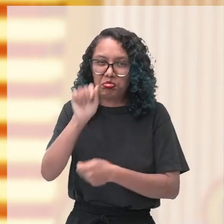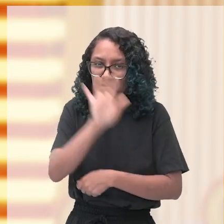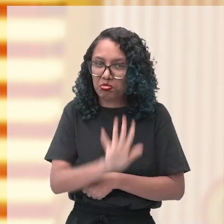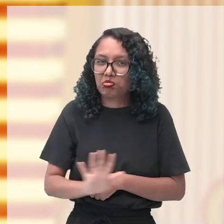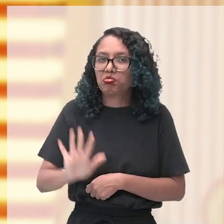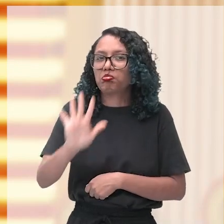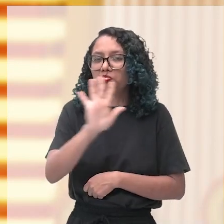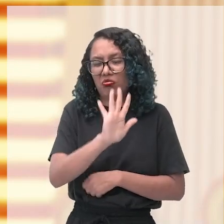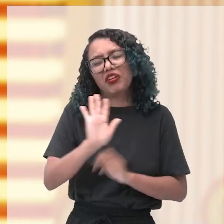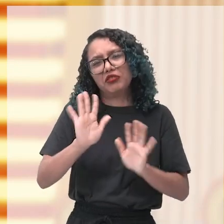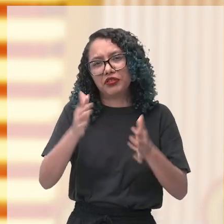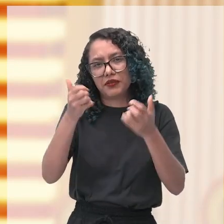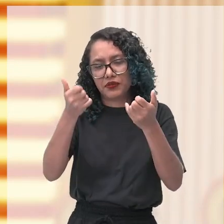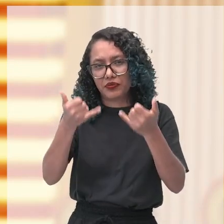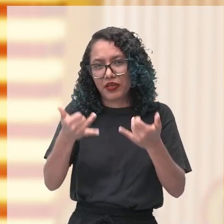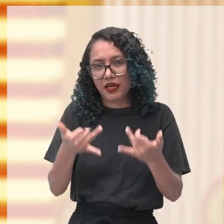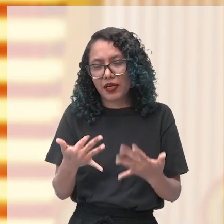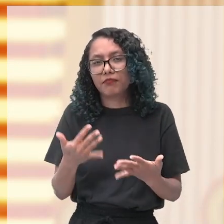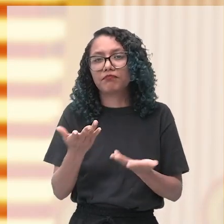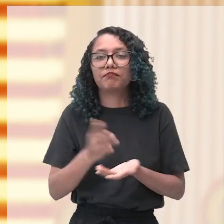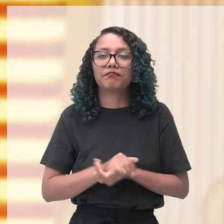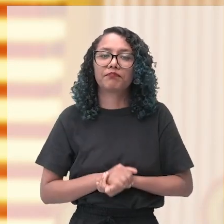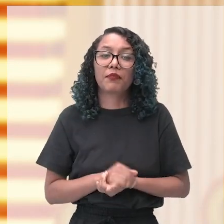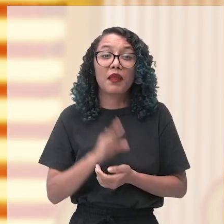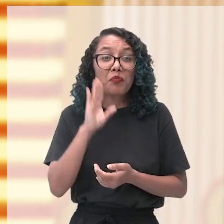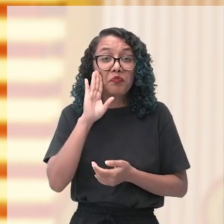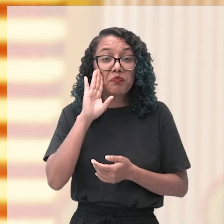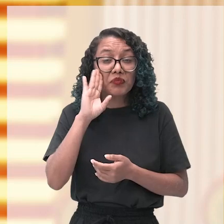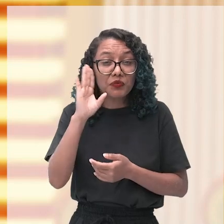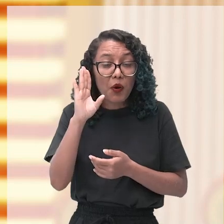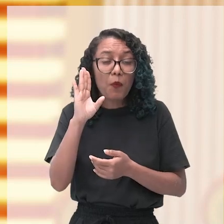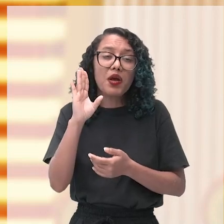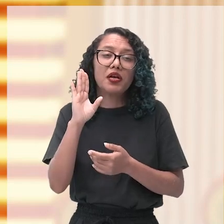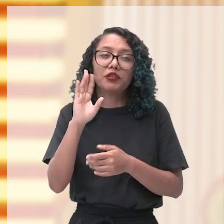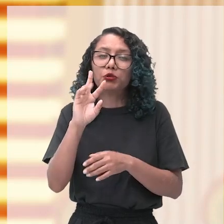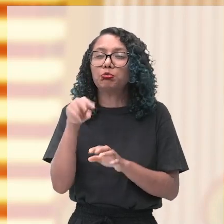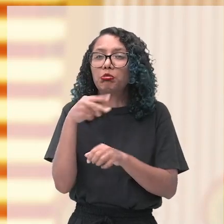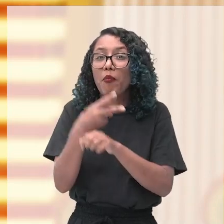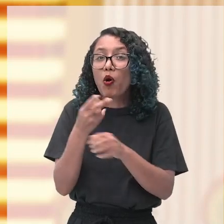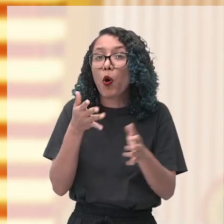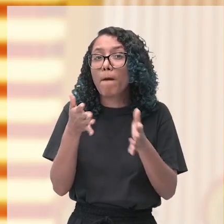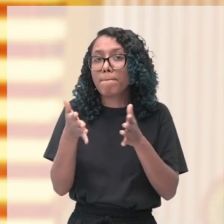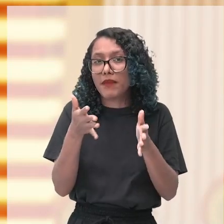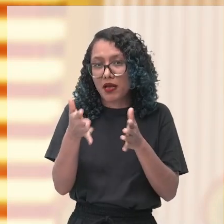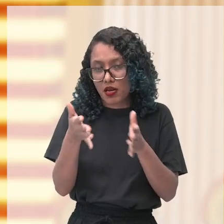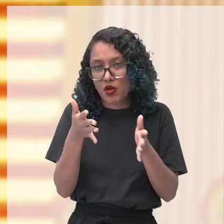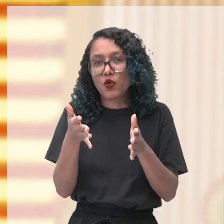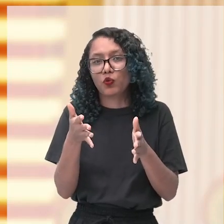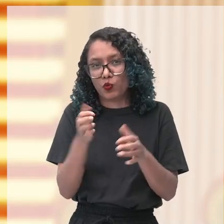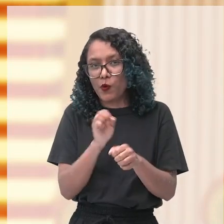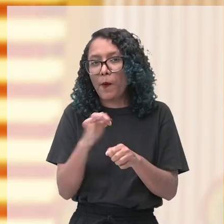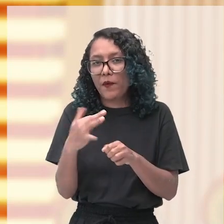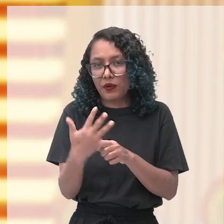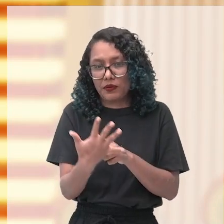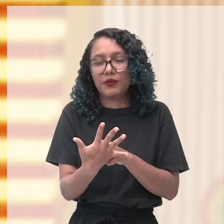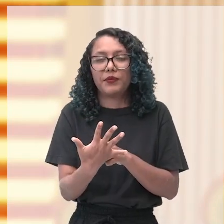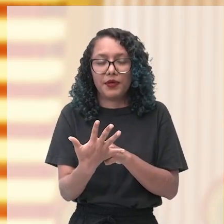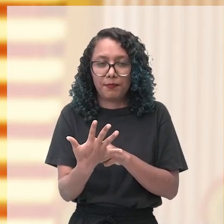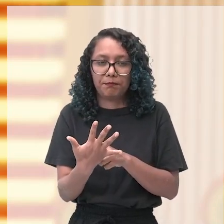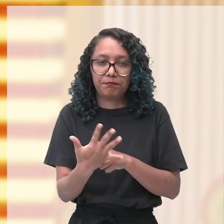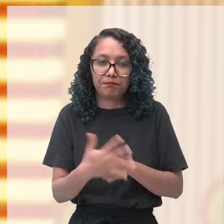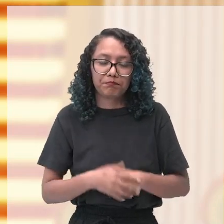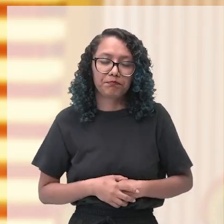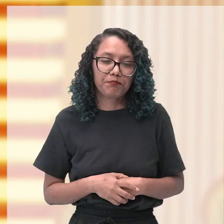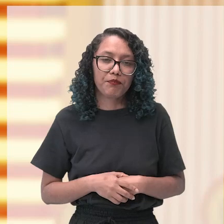citei anteriormente, principalmente pois, né, o mundo teve que lidar recentemente com